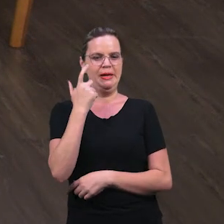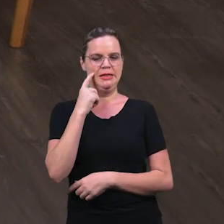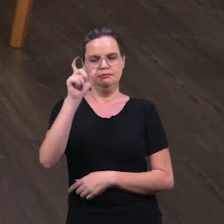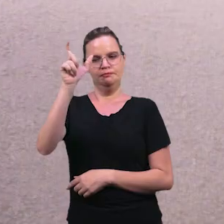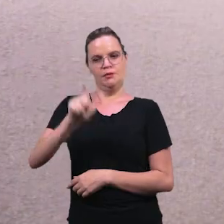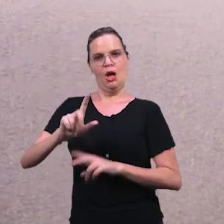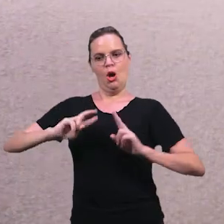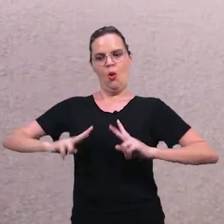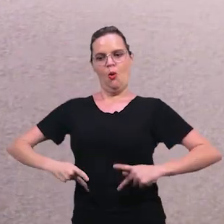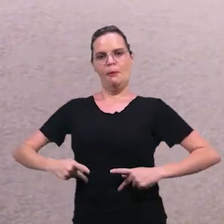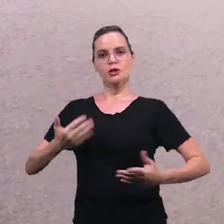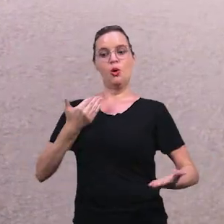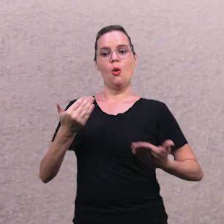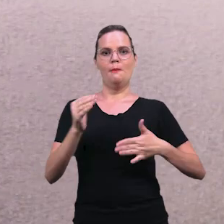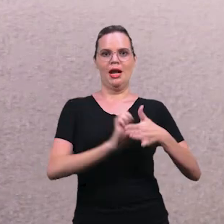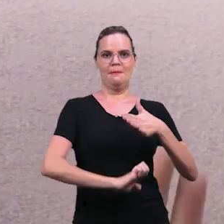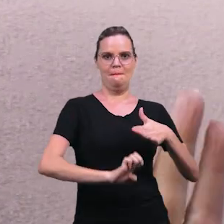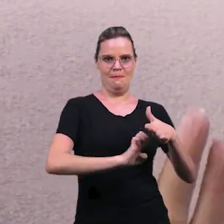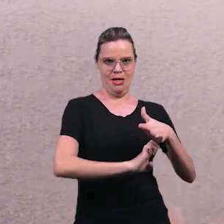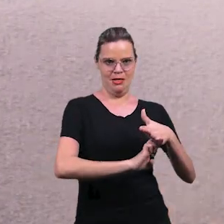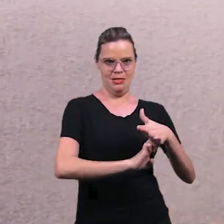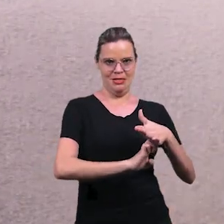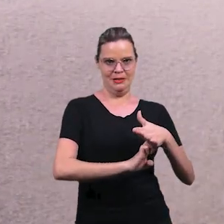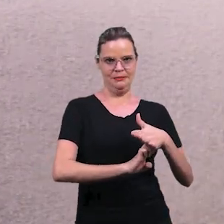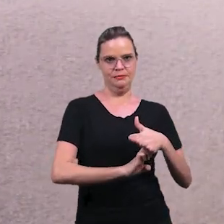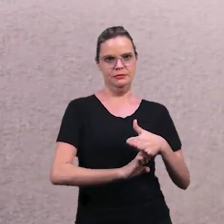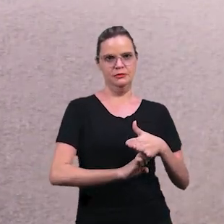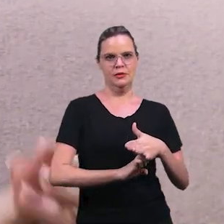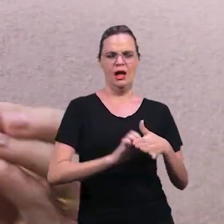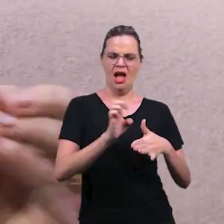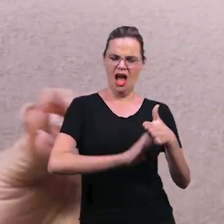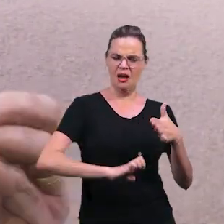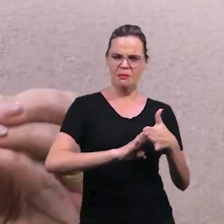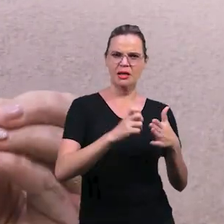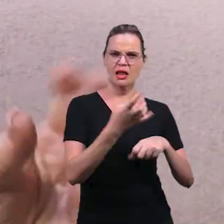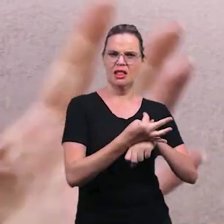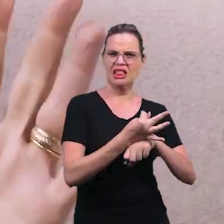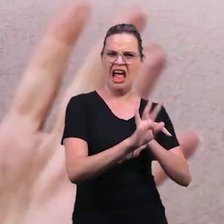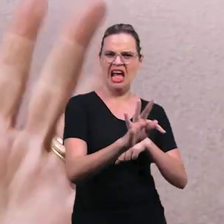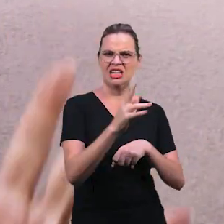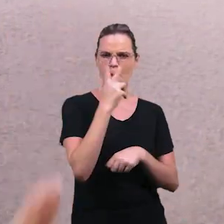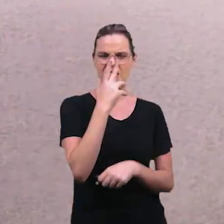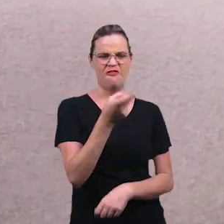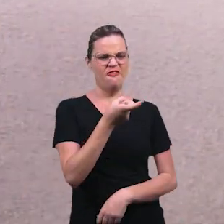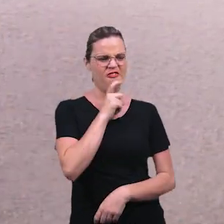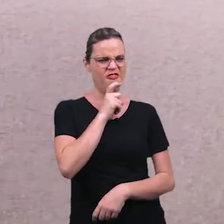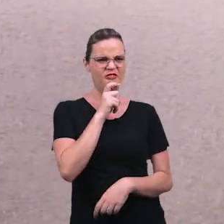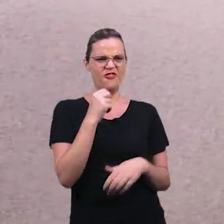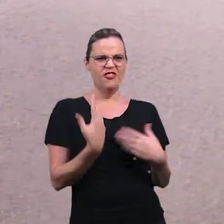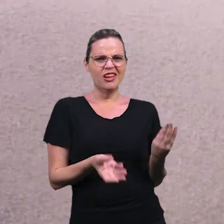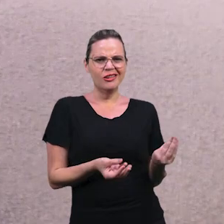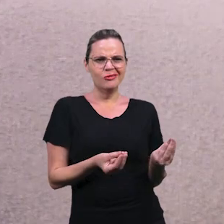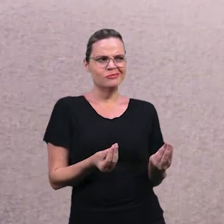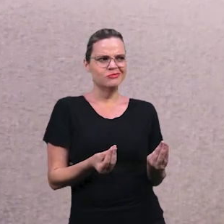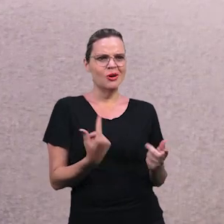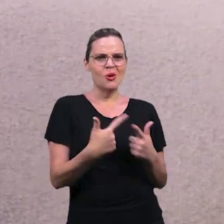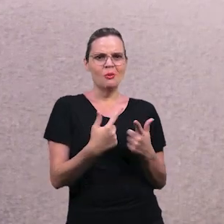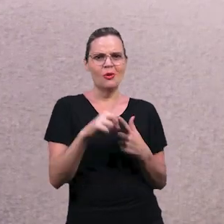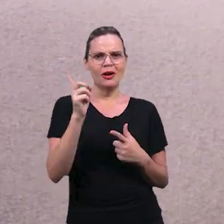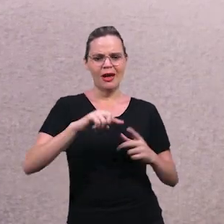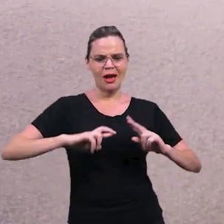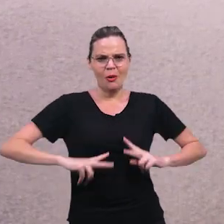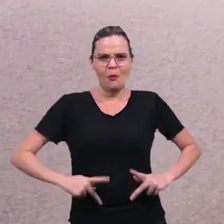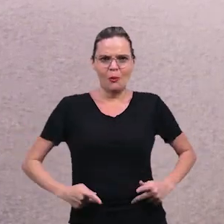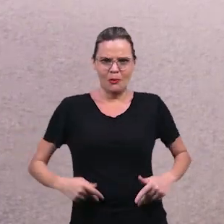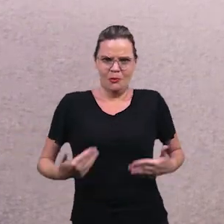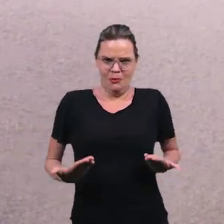no ser humano como uma empresa, né? É uma coisa muito técnica, muito fria, né? Ainda mais se tratando de